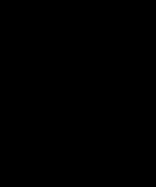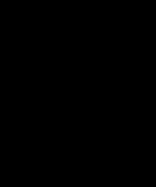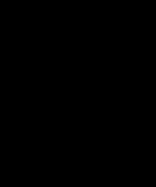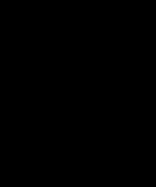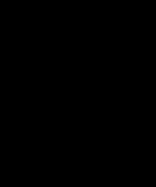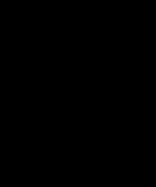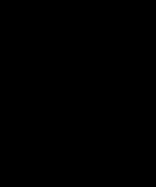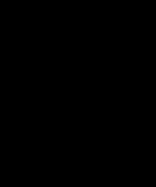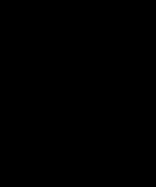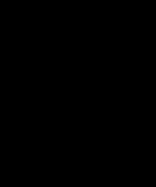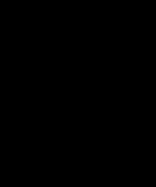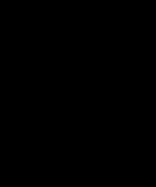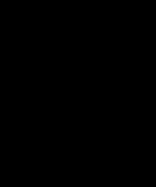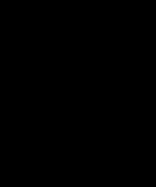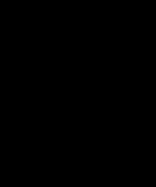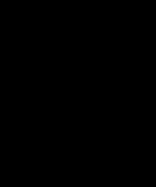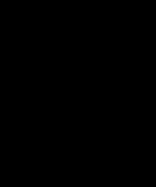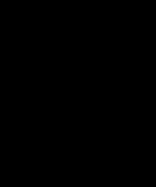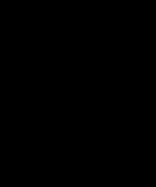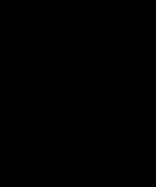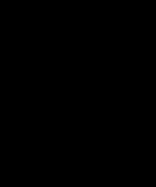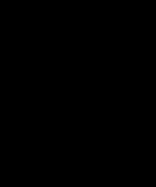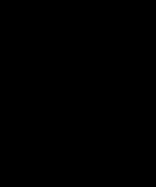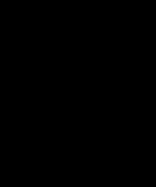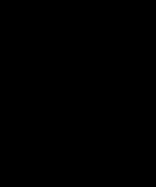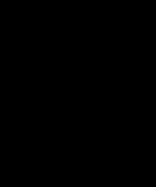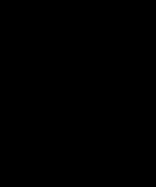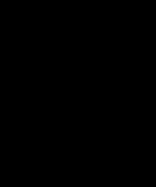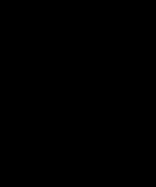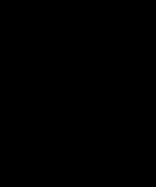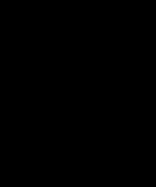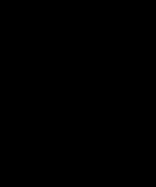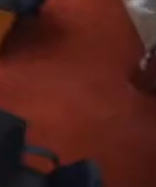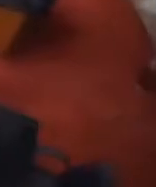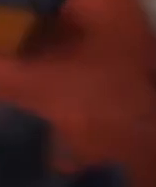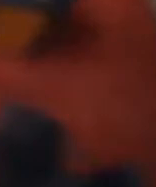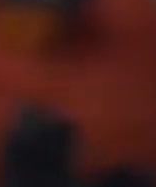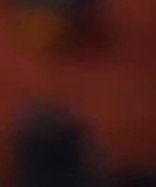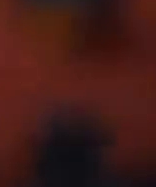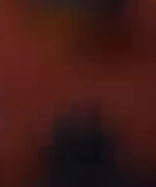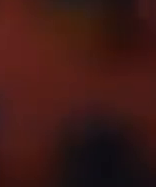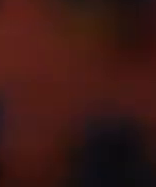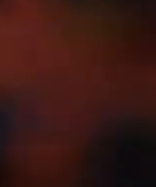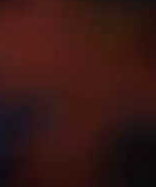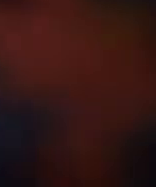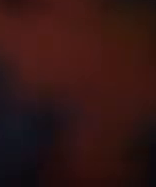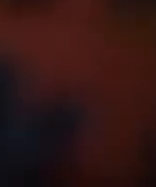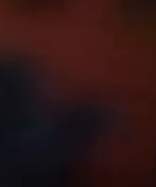Thank you.